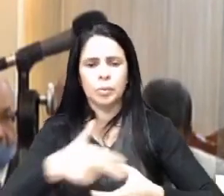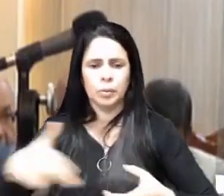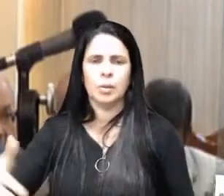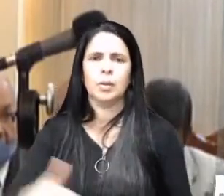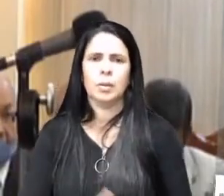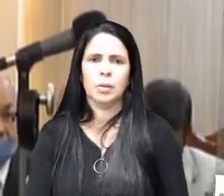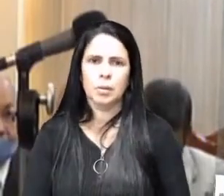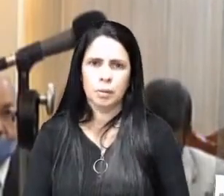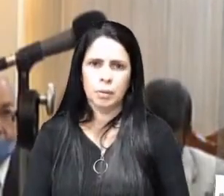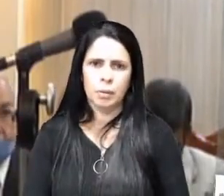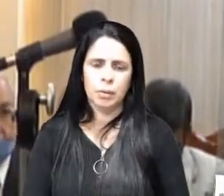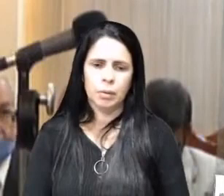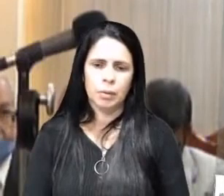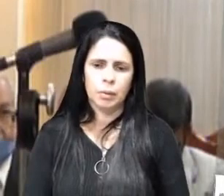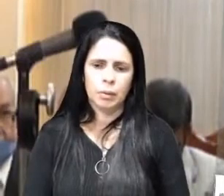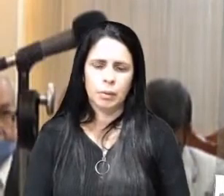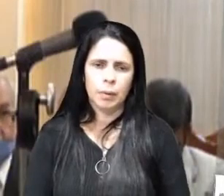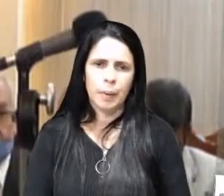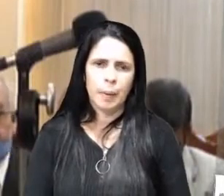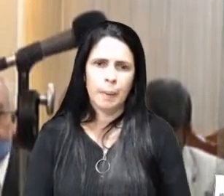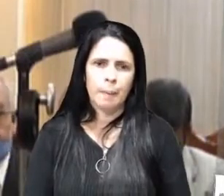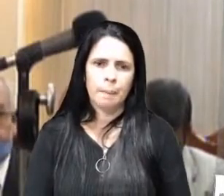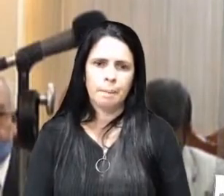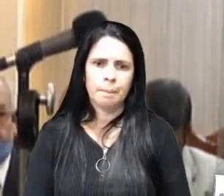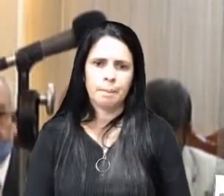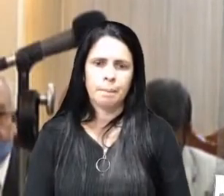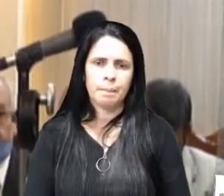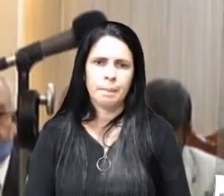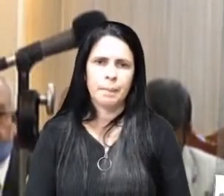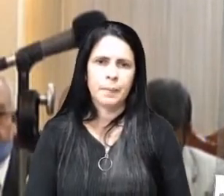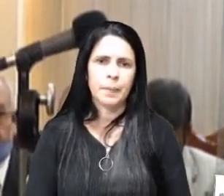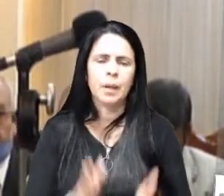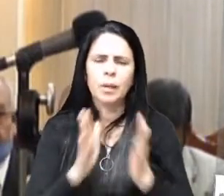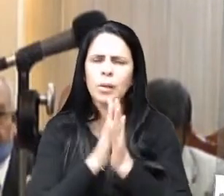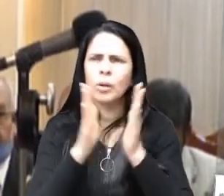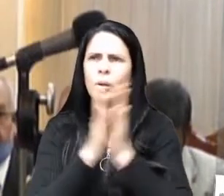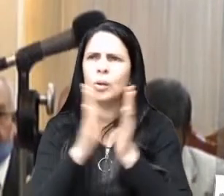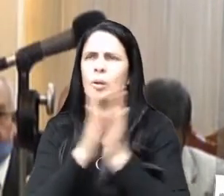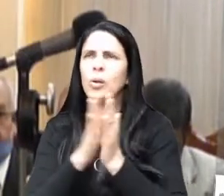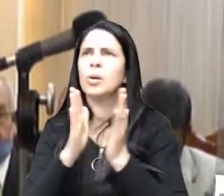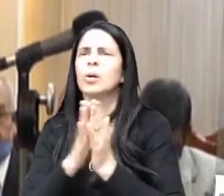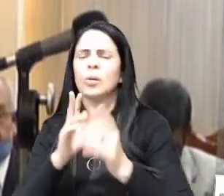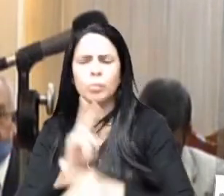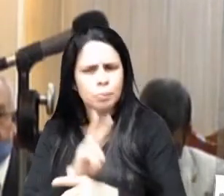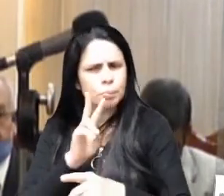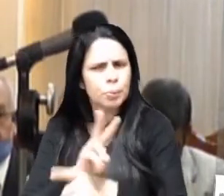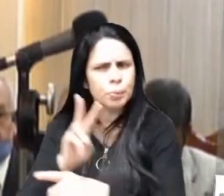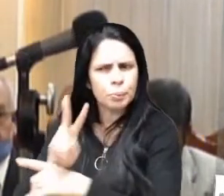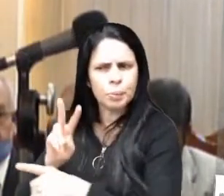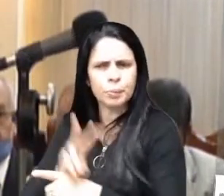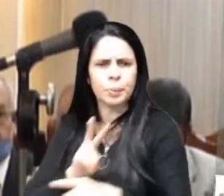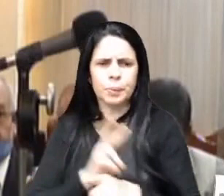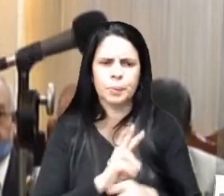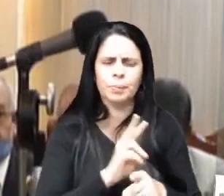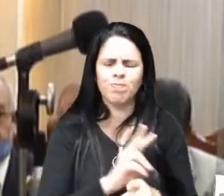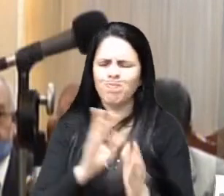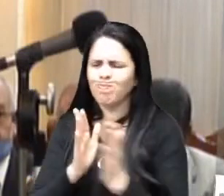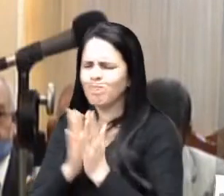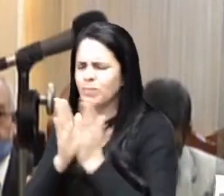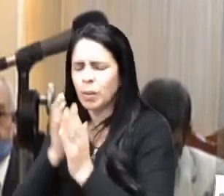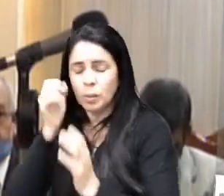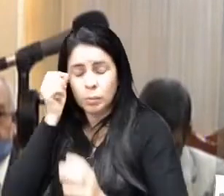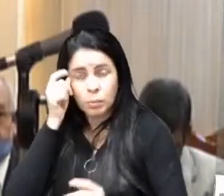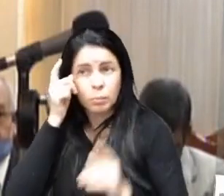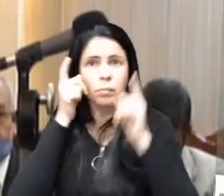equilibrado, moderado, cauteloso, criterioso. Dedique-se à oração, vigie em oração. Mas